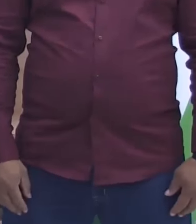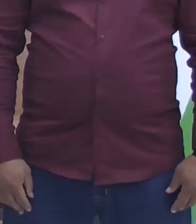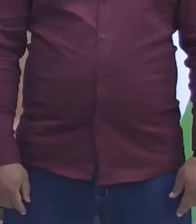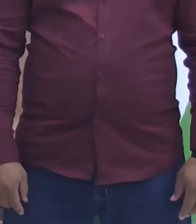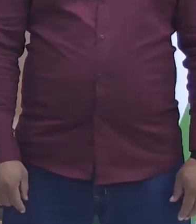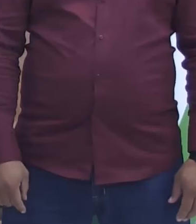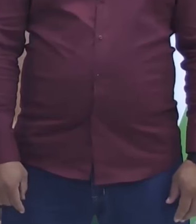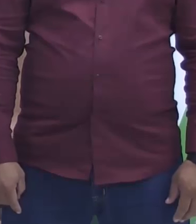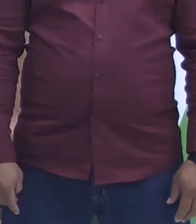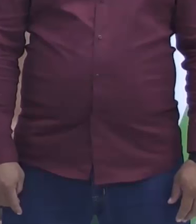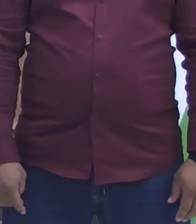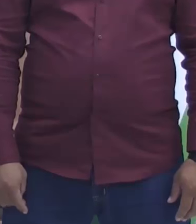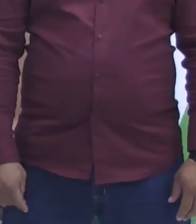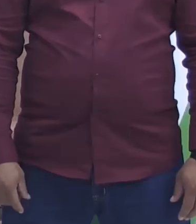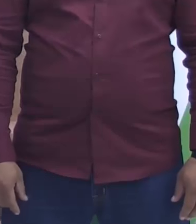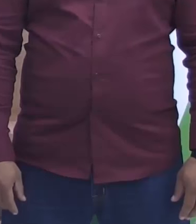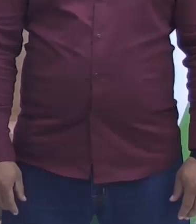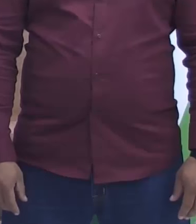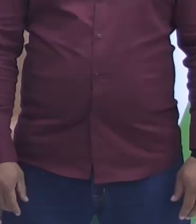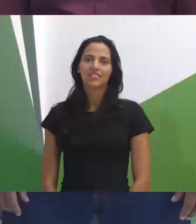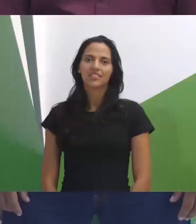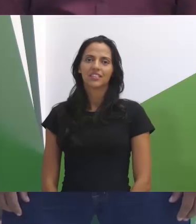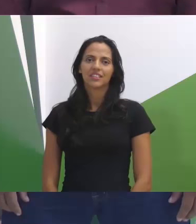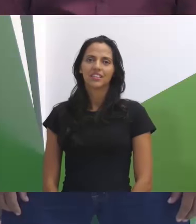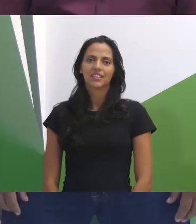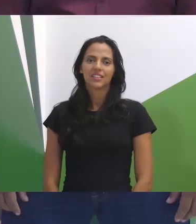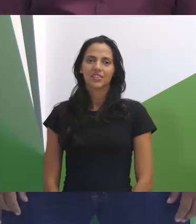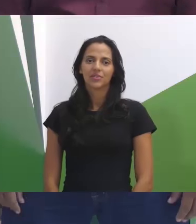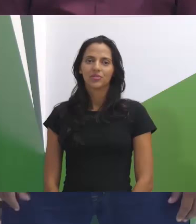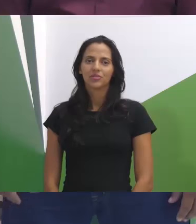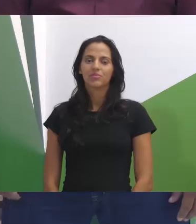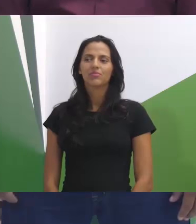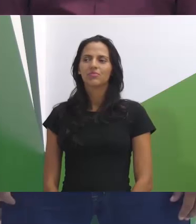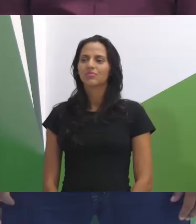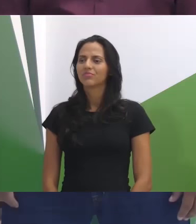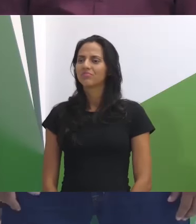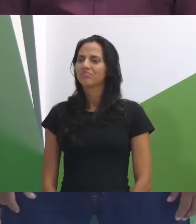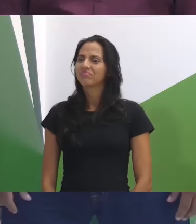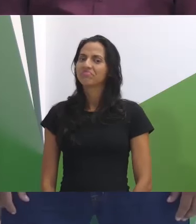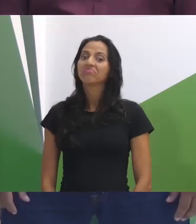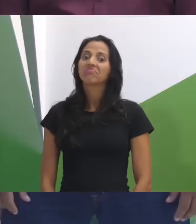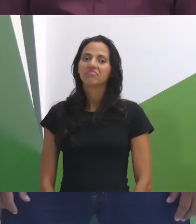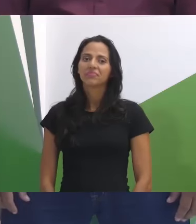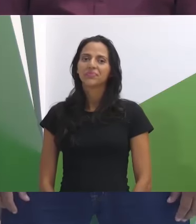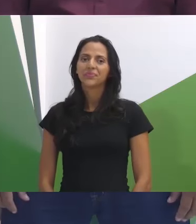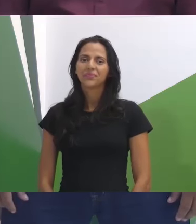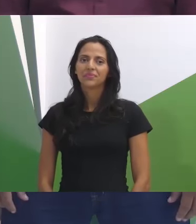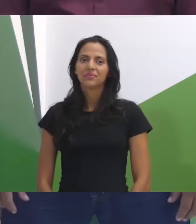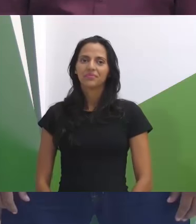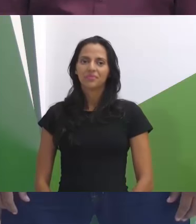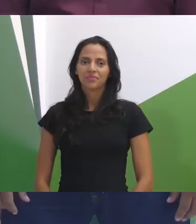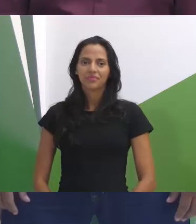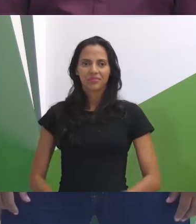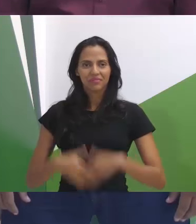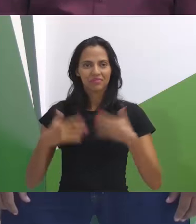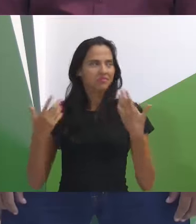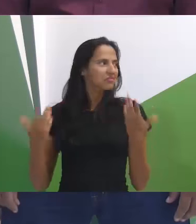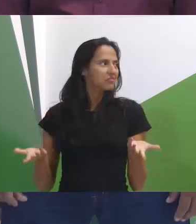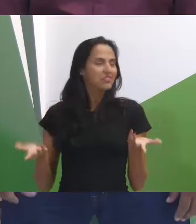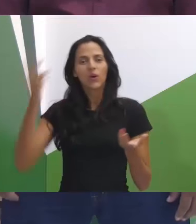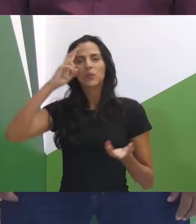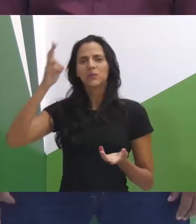nós temos a continuidade o professor Clóvis que irá trabalhar com vocês o aulão de história